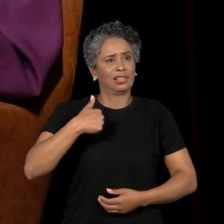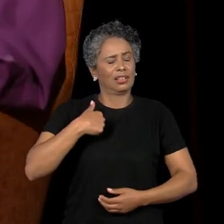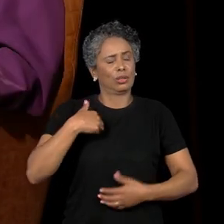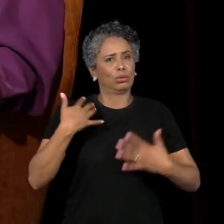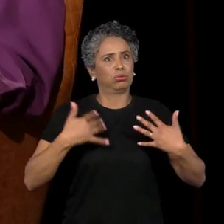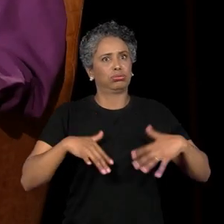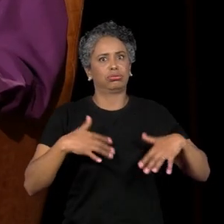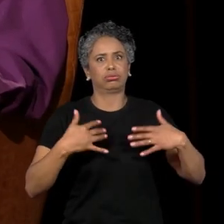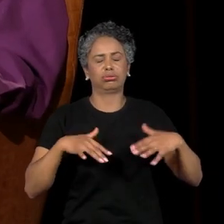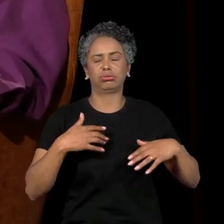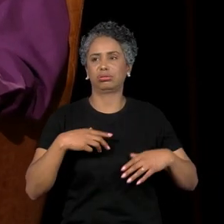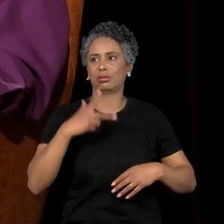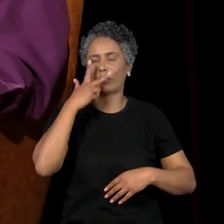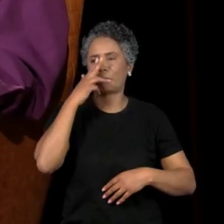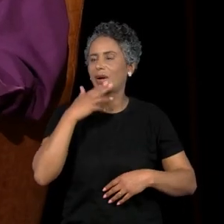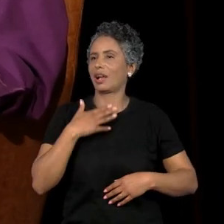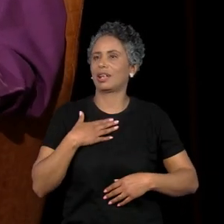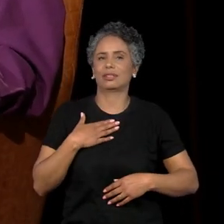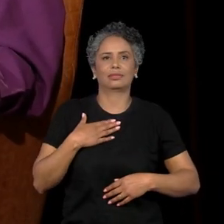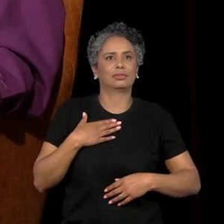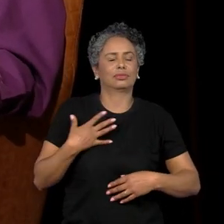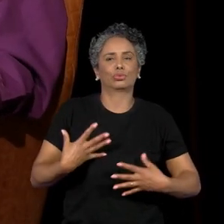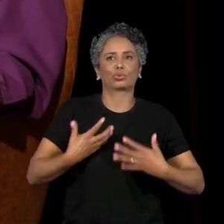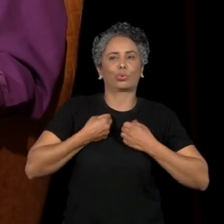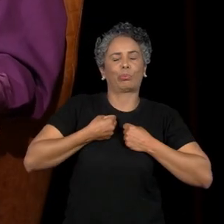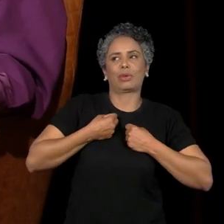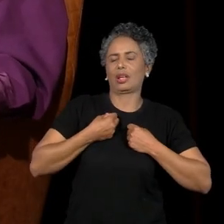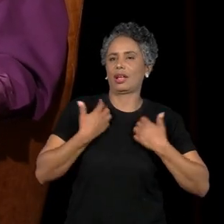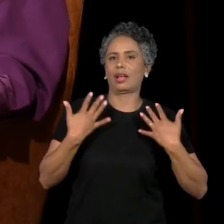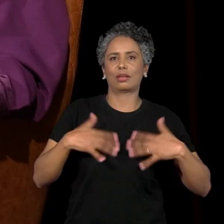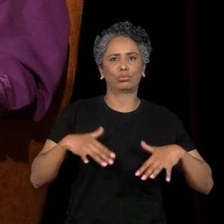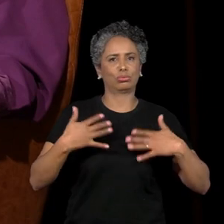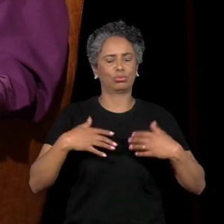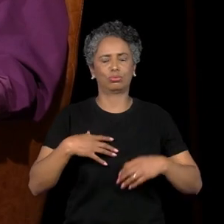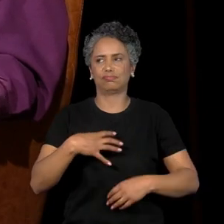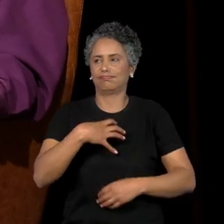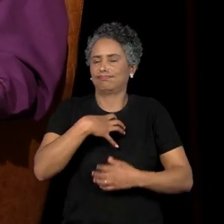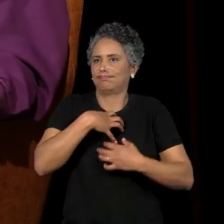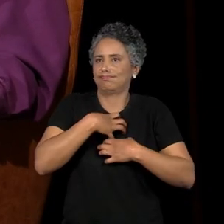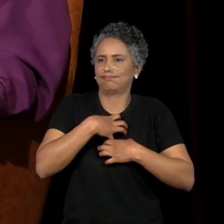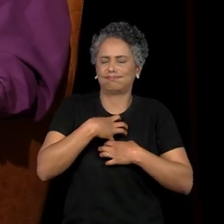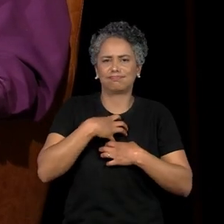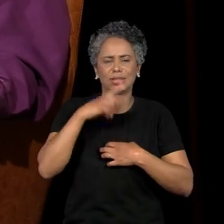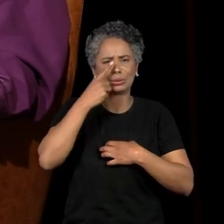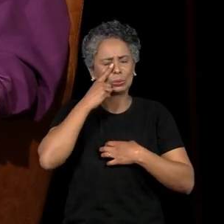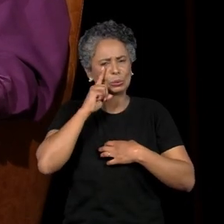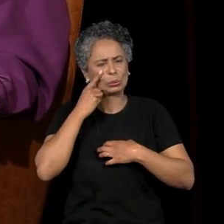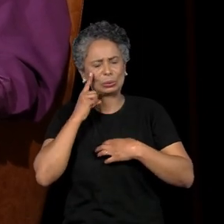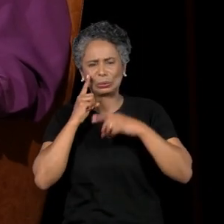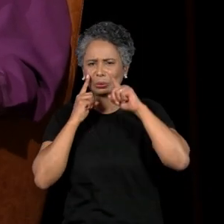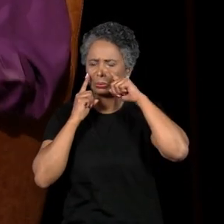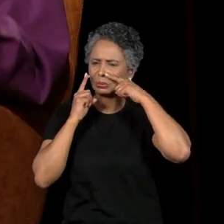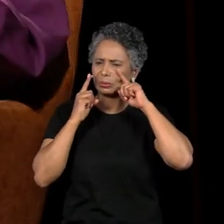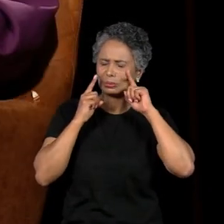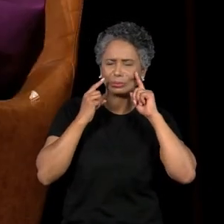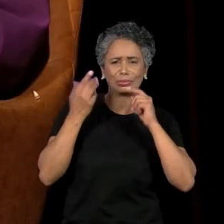pegaram de surpresa. Ela foi muito, muito importante para mim. Me tirou lá do meio do povo e eu